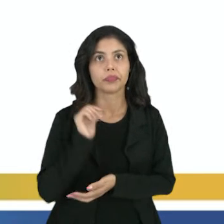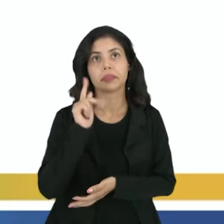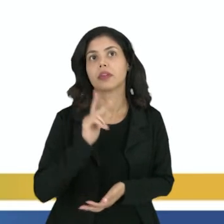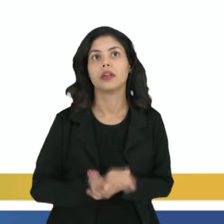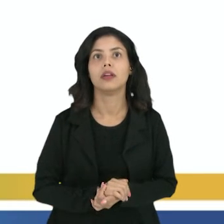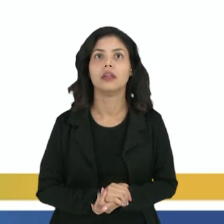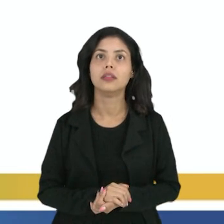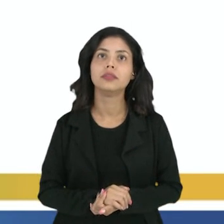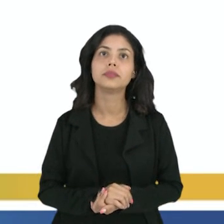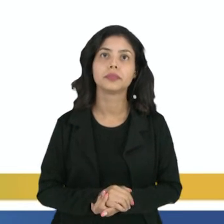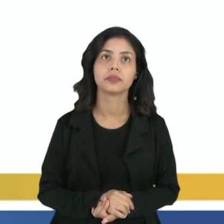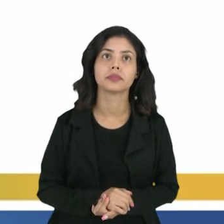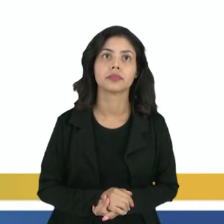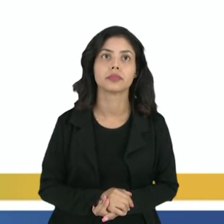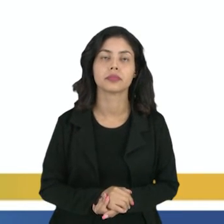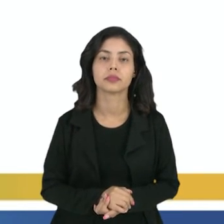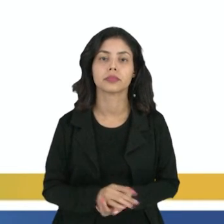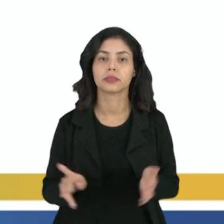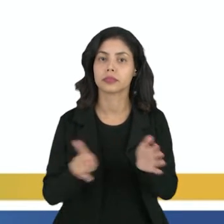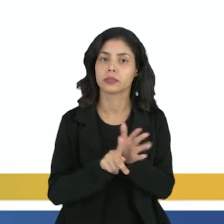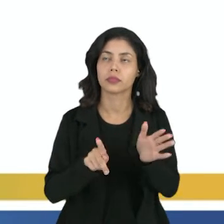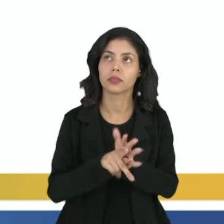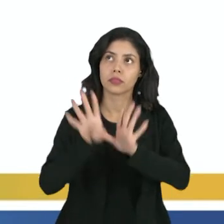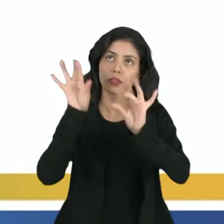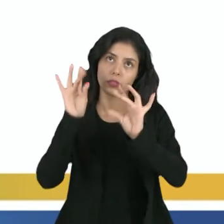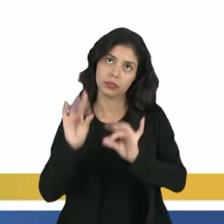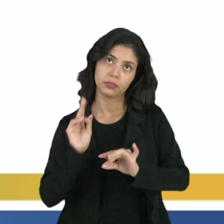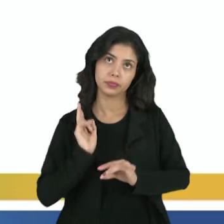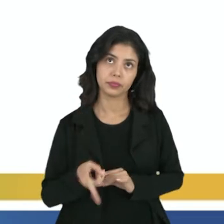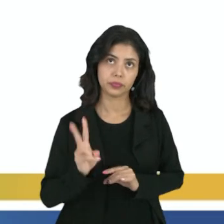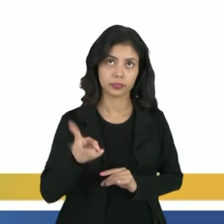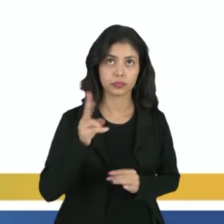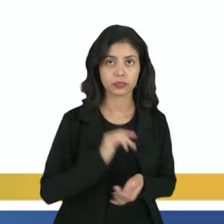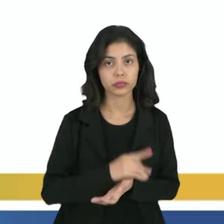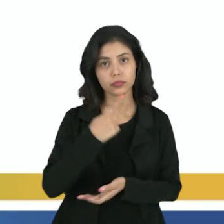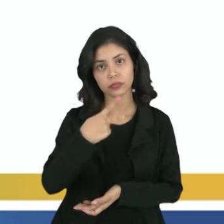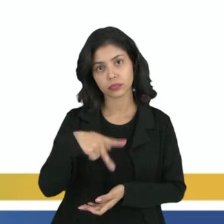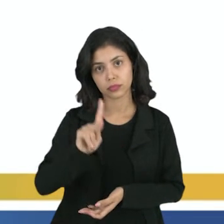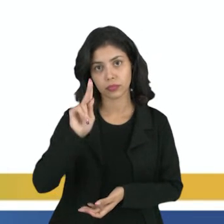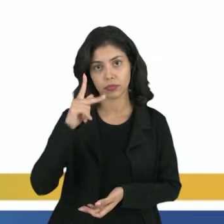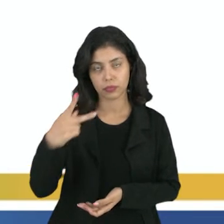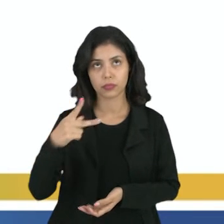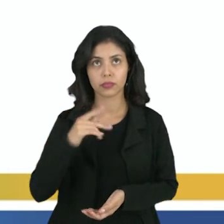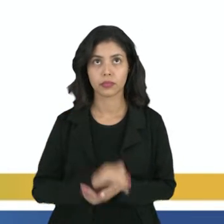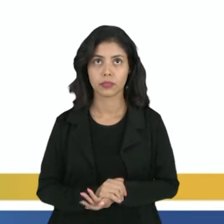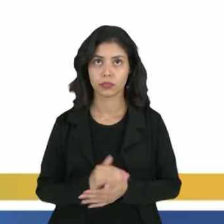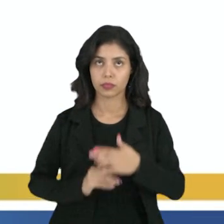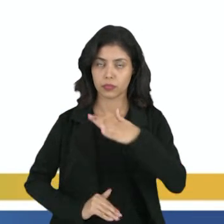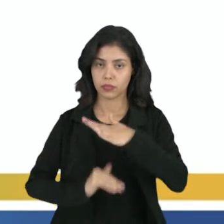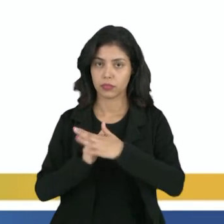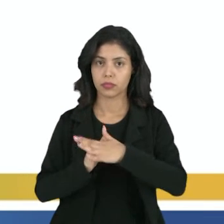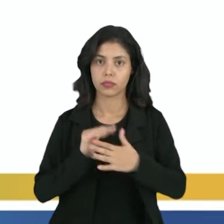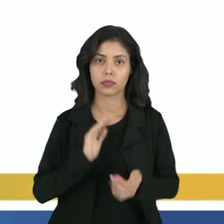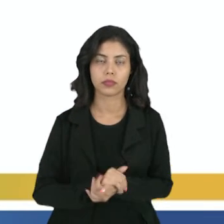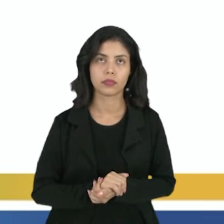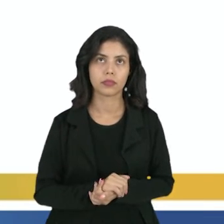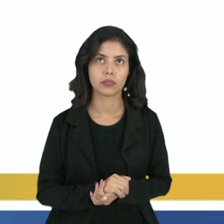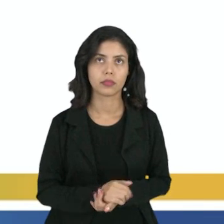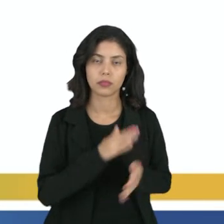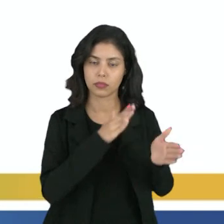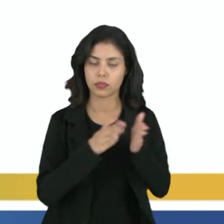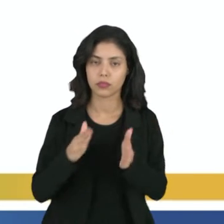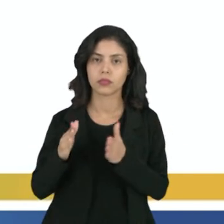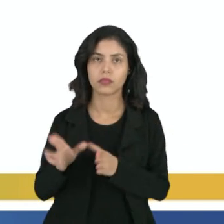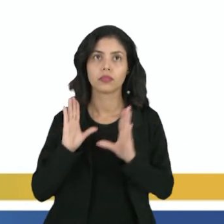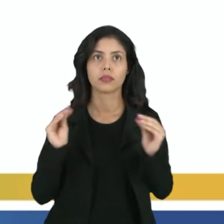ok? E aí nós temos aqui a determinação da constante Kp relacionada a pressões parciais das